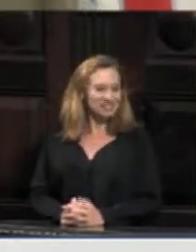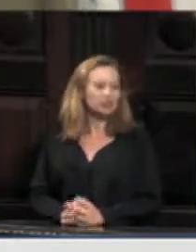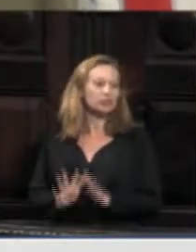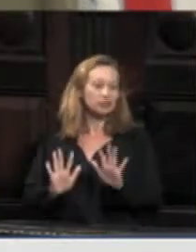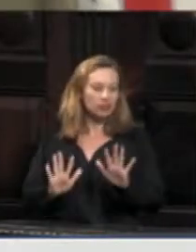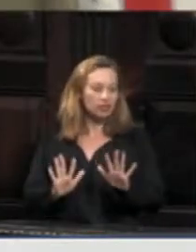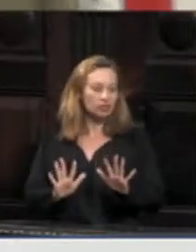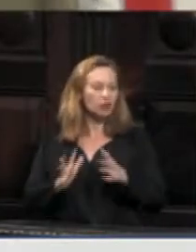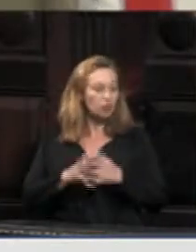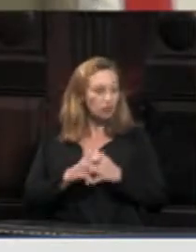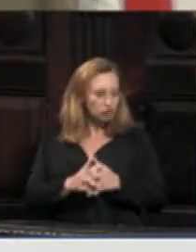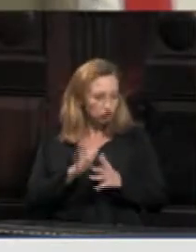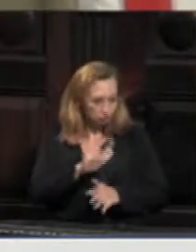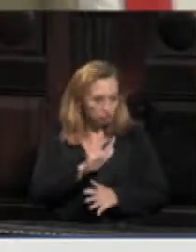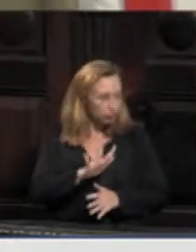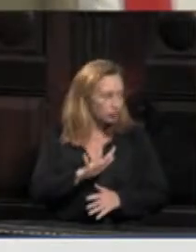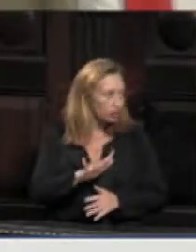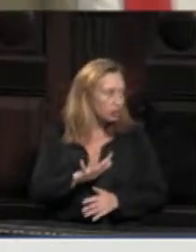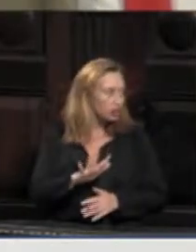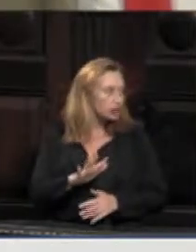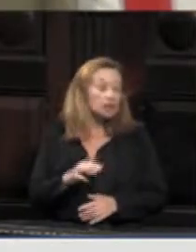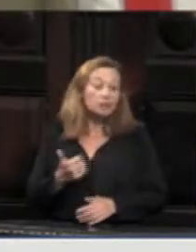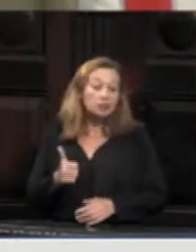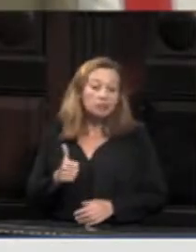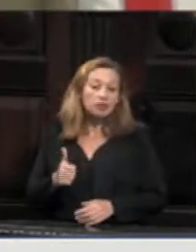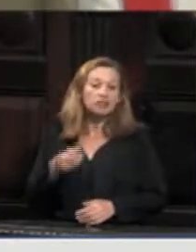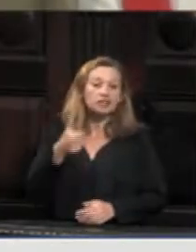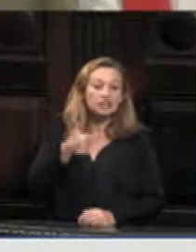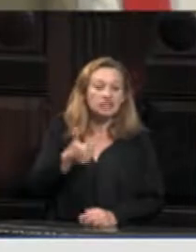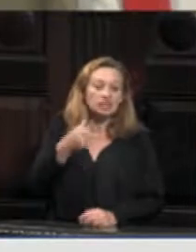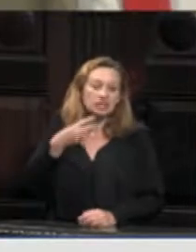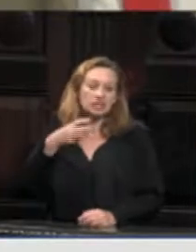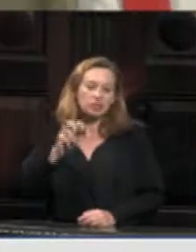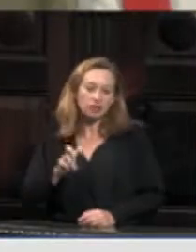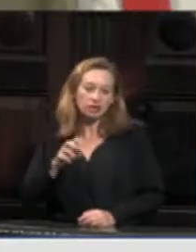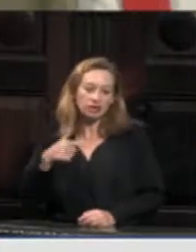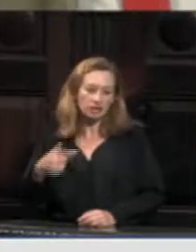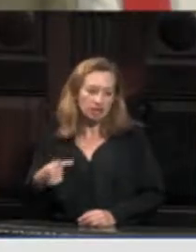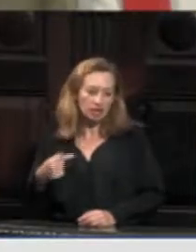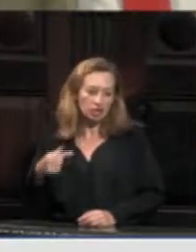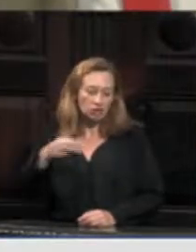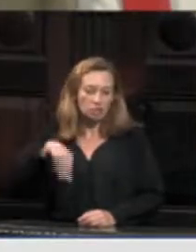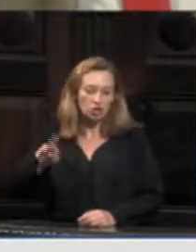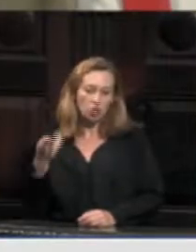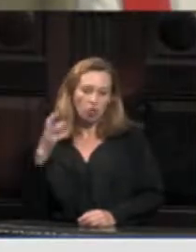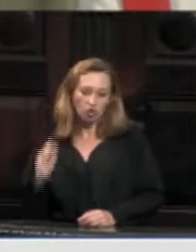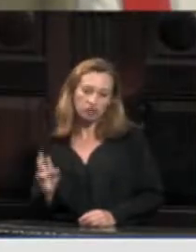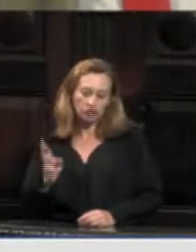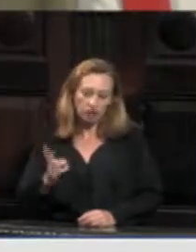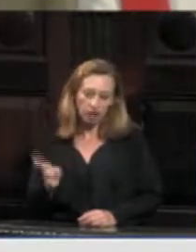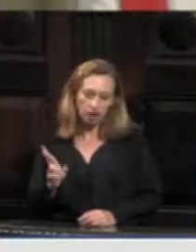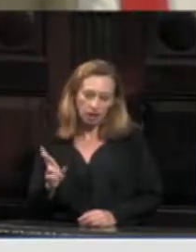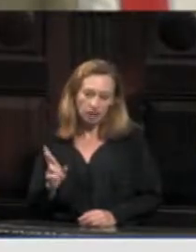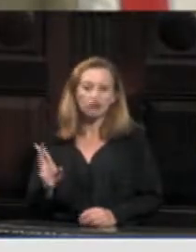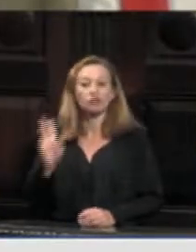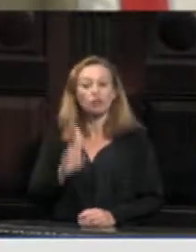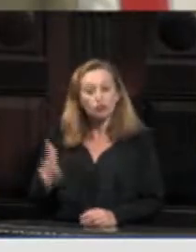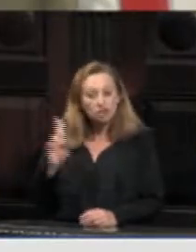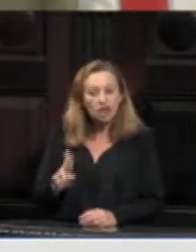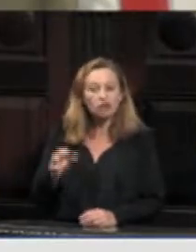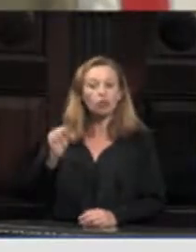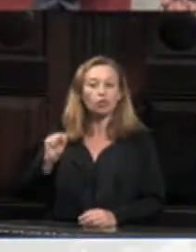atrapalhando? Porque nós tínhamos um potencial de 157 milhões de reais esse ano para a cultura, não foi usado